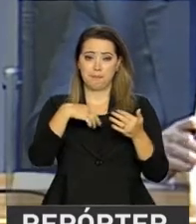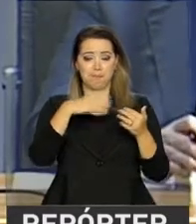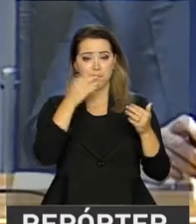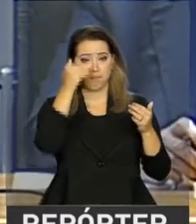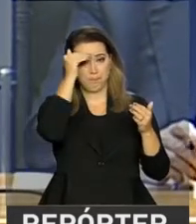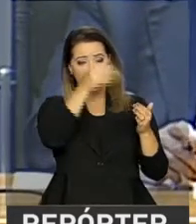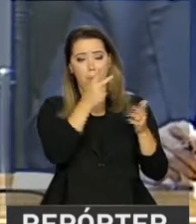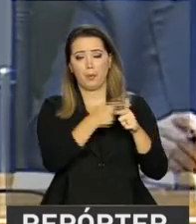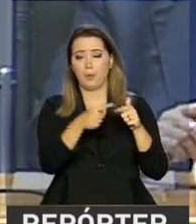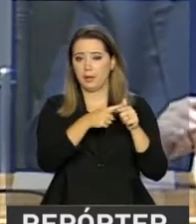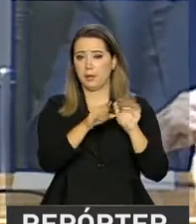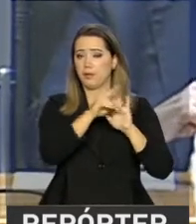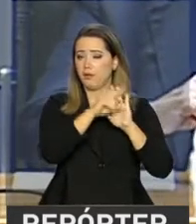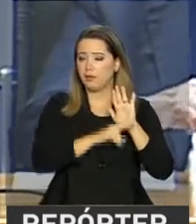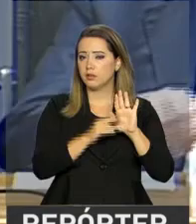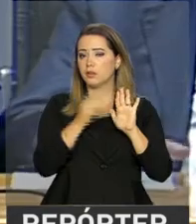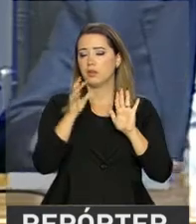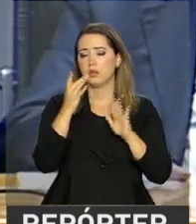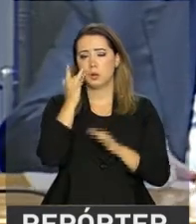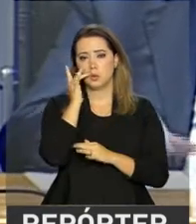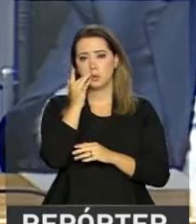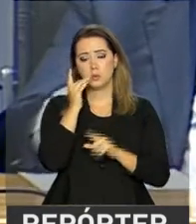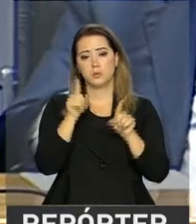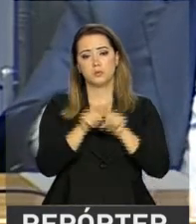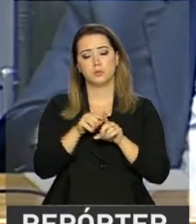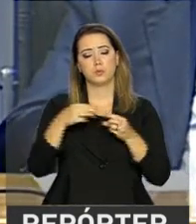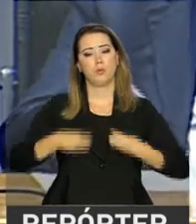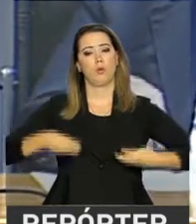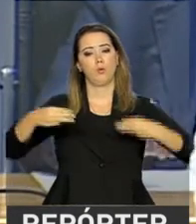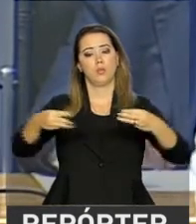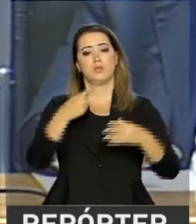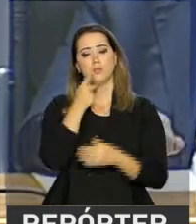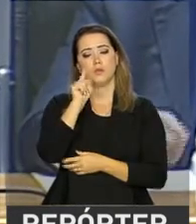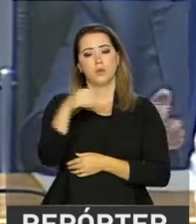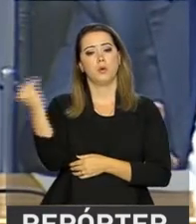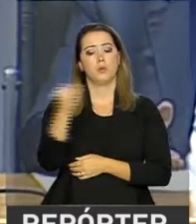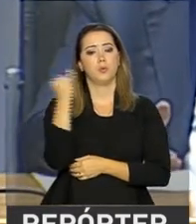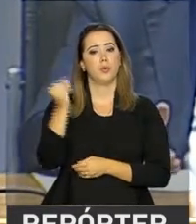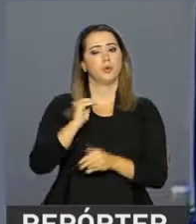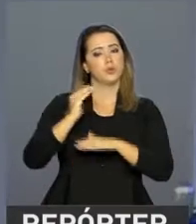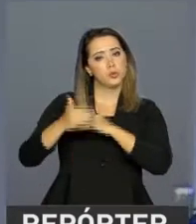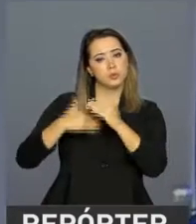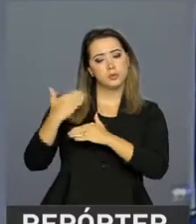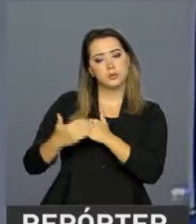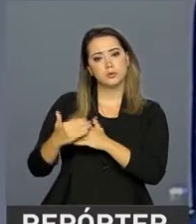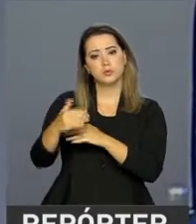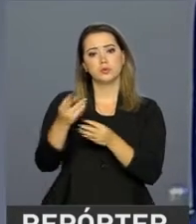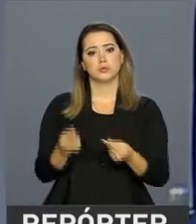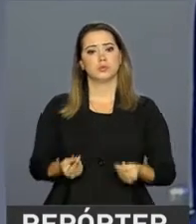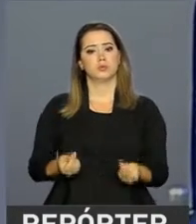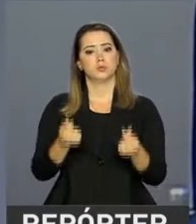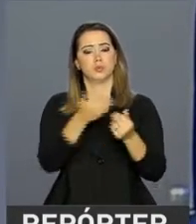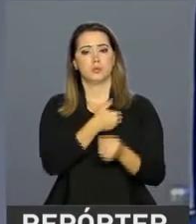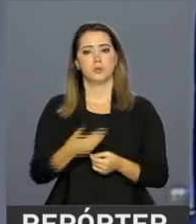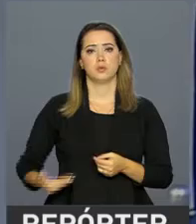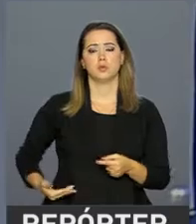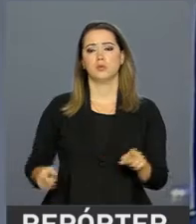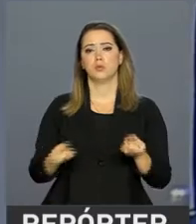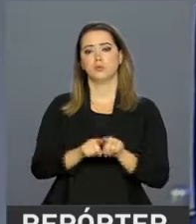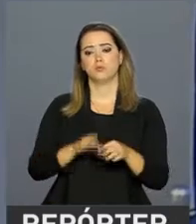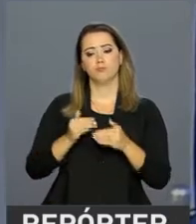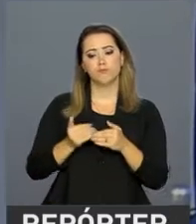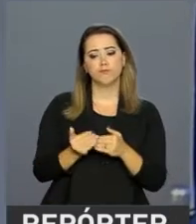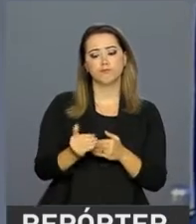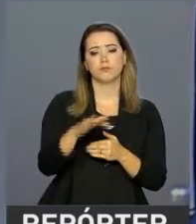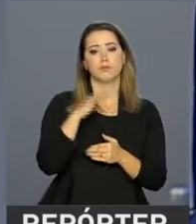fazenda insistiu que a aprovação da reforma da previdência é fundamental para a sustentabilidade das contas públicas do país no longo